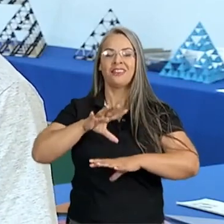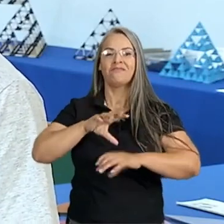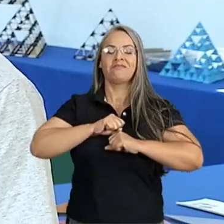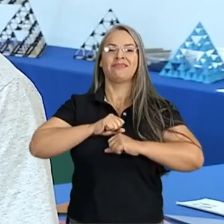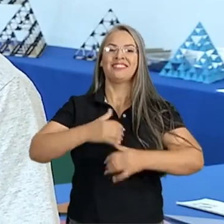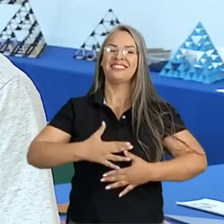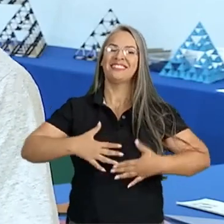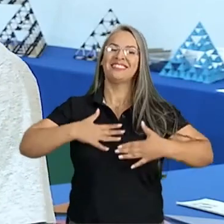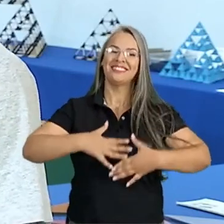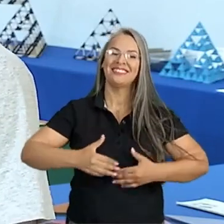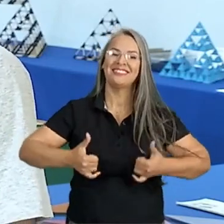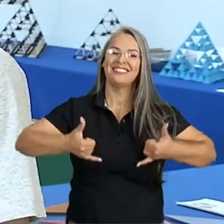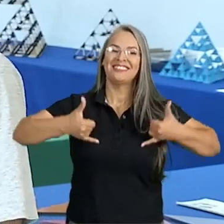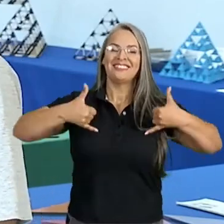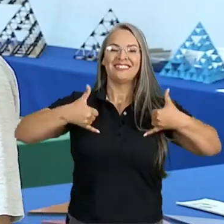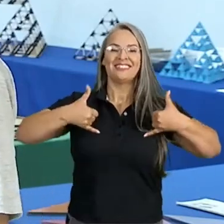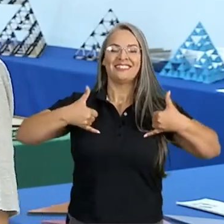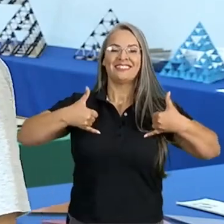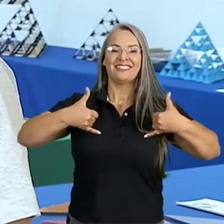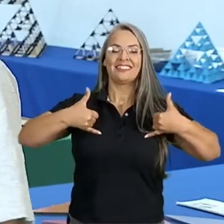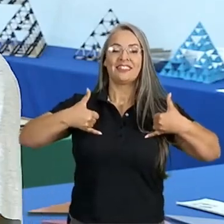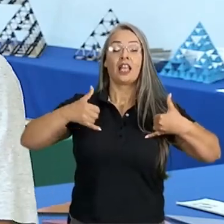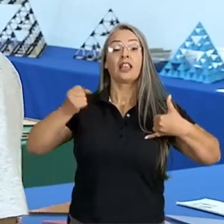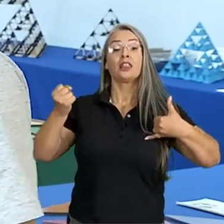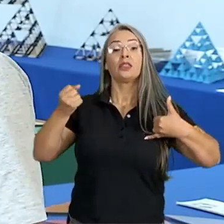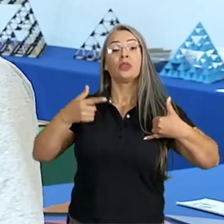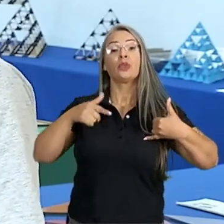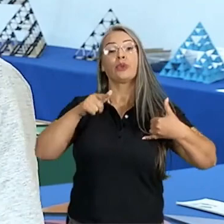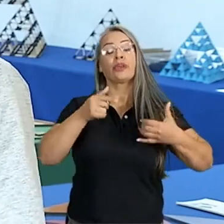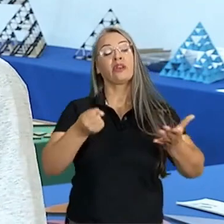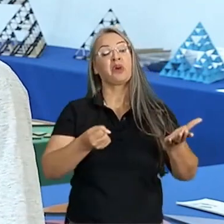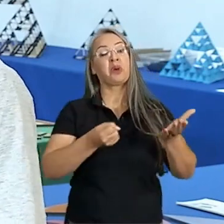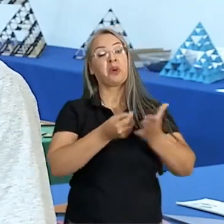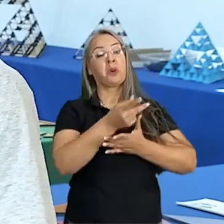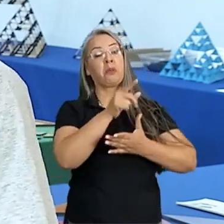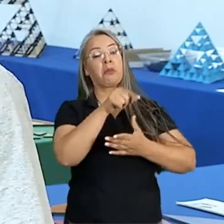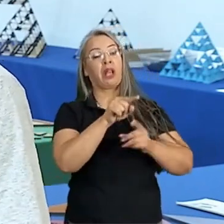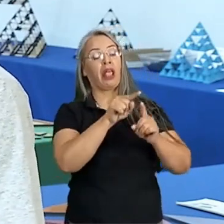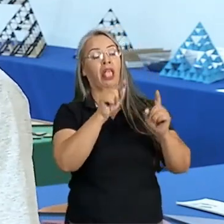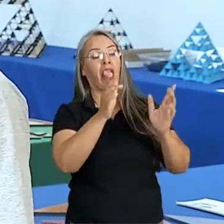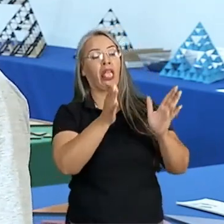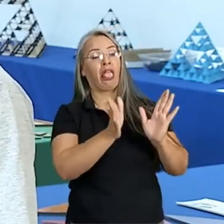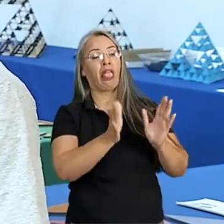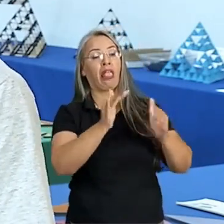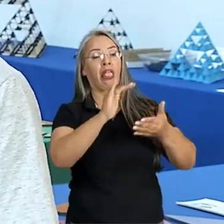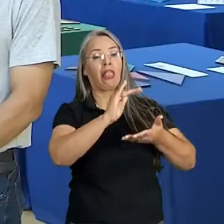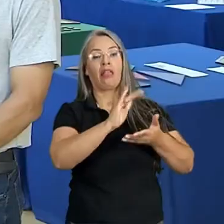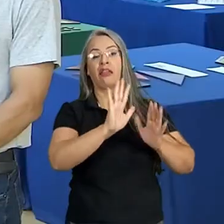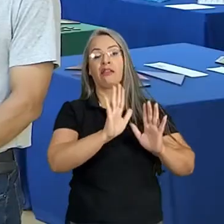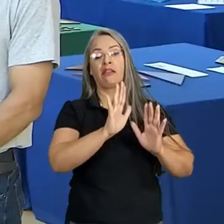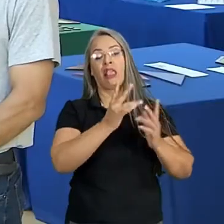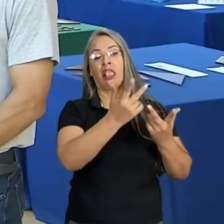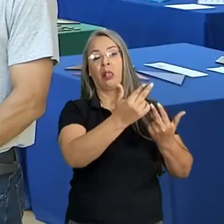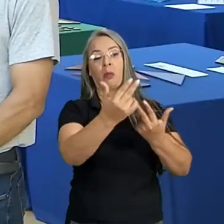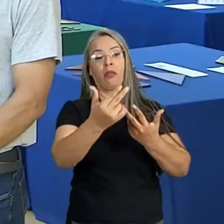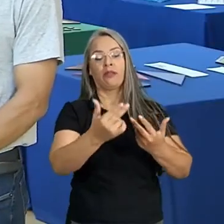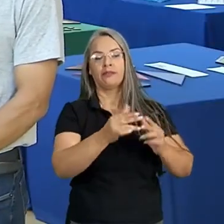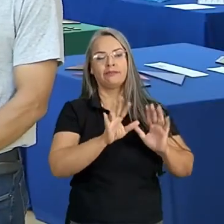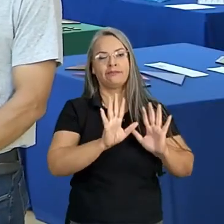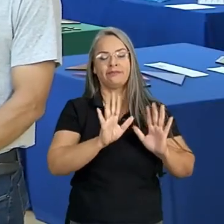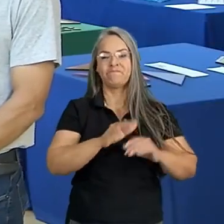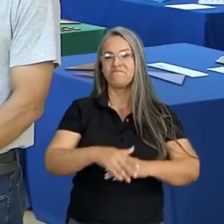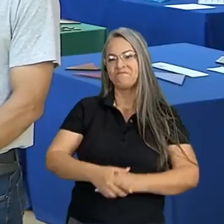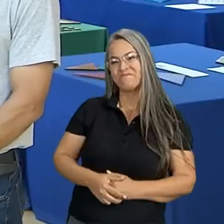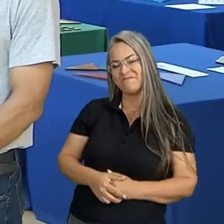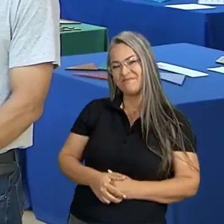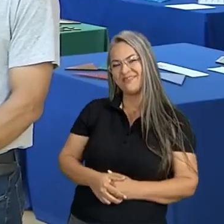necessidades tá não comprei alguma coisa já exceto formatada né tão grande público né Professor a gente vai